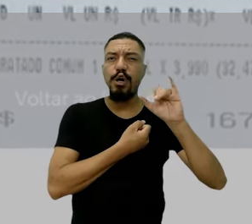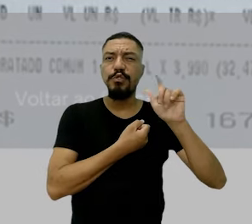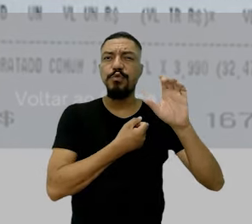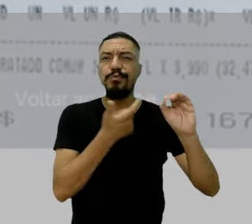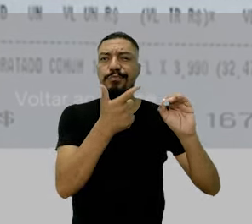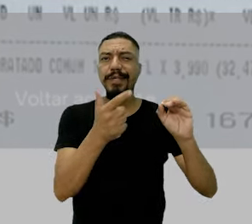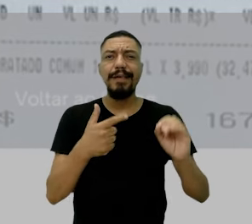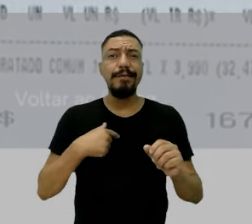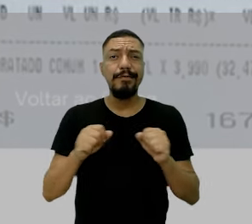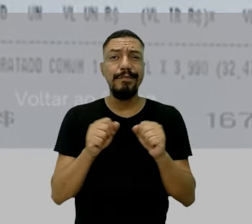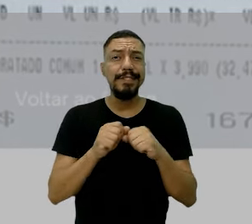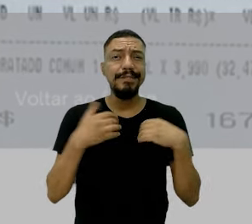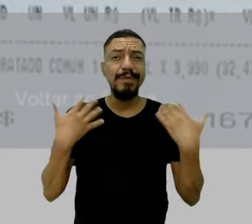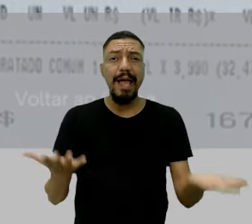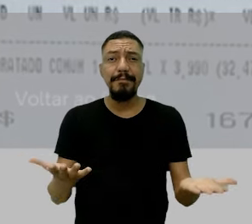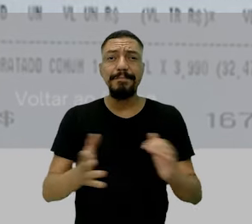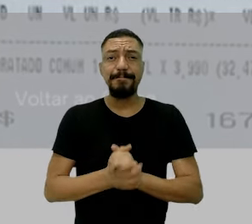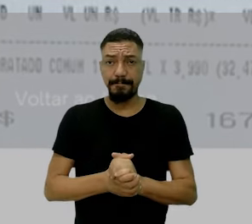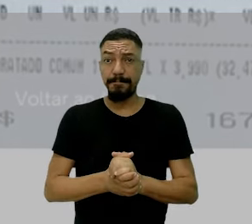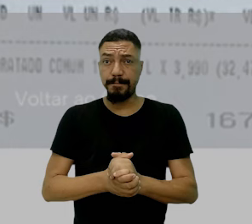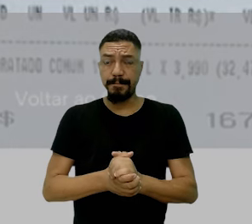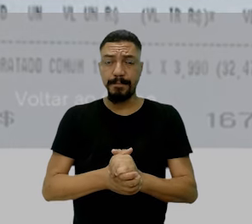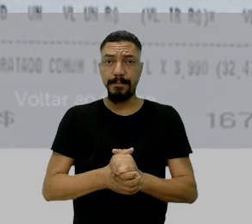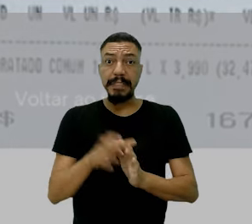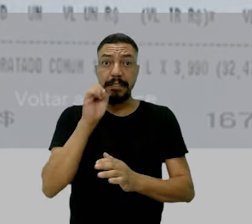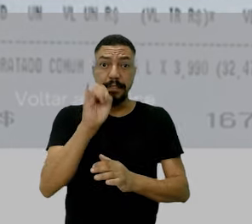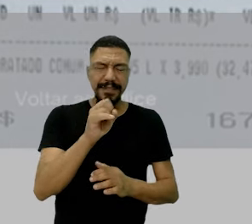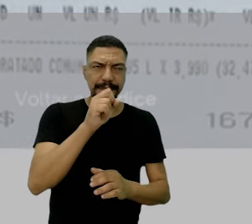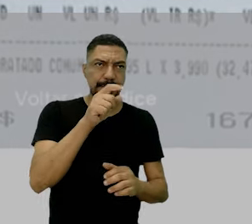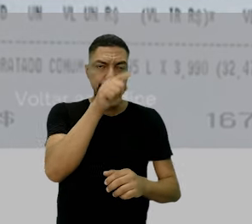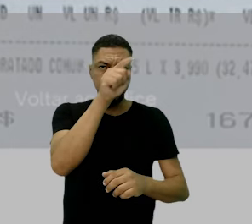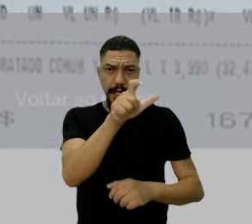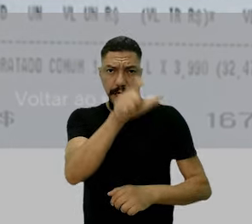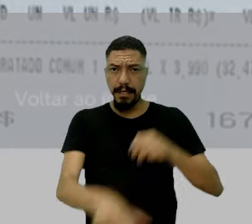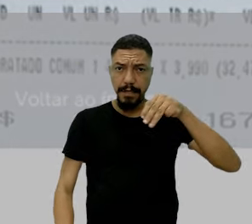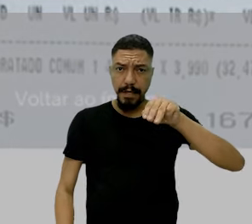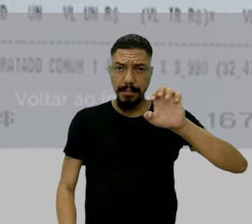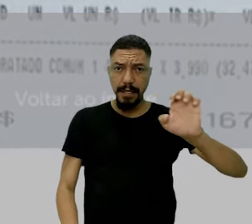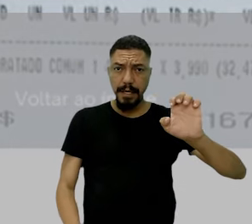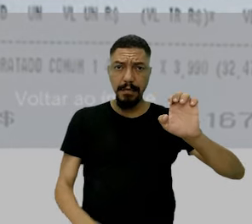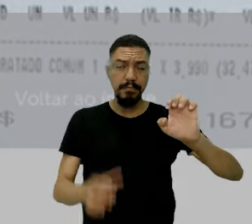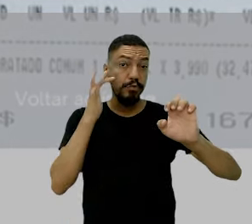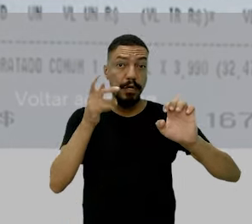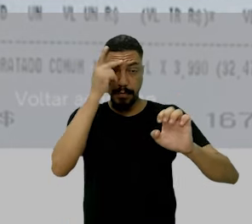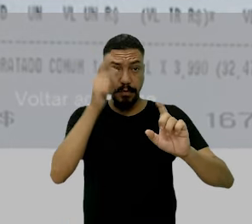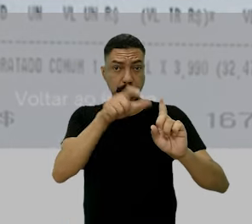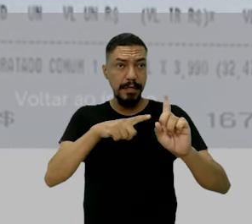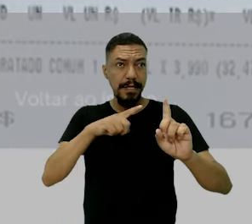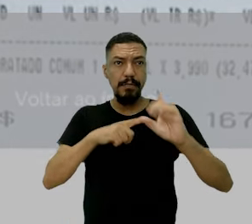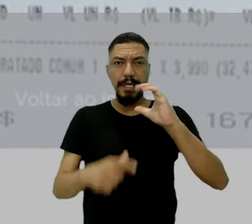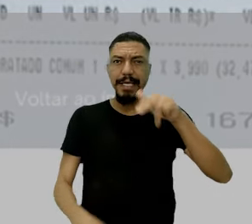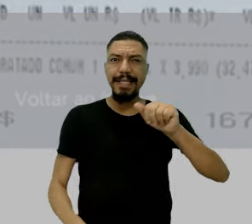eu pessoalmente faço? Se for uma ME ou alguém, a não ser que a pessoa tenha um KNAI, sei lá, de